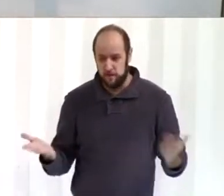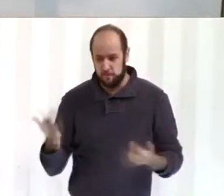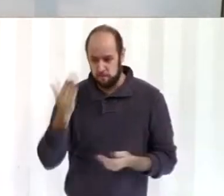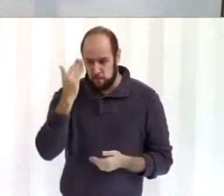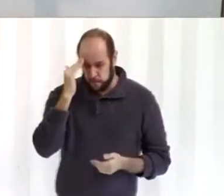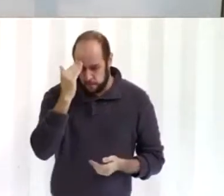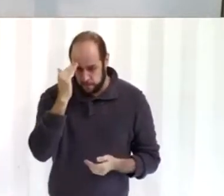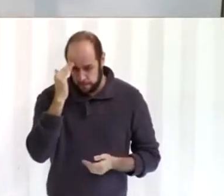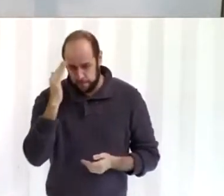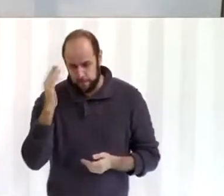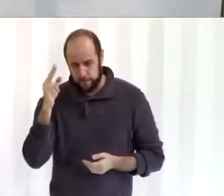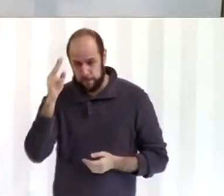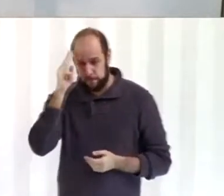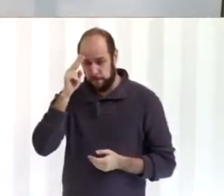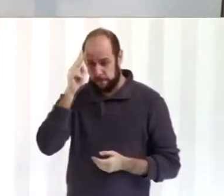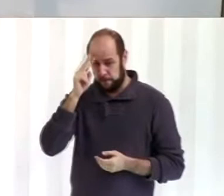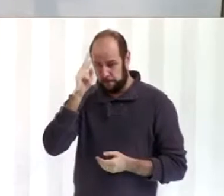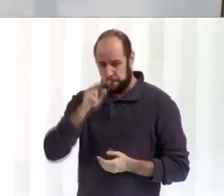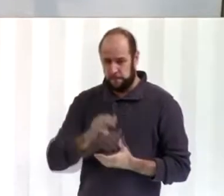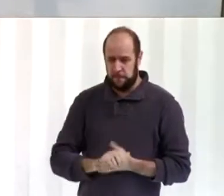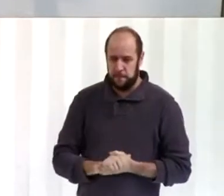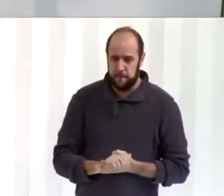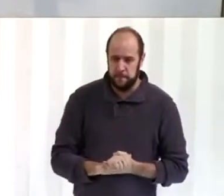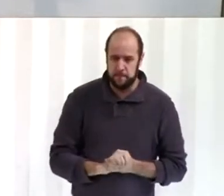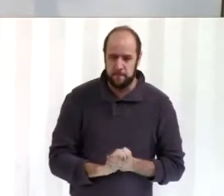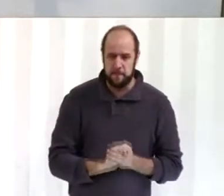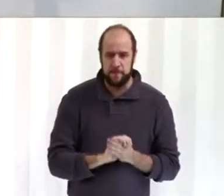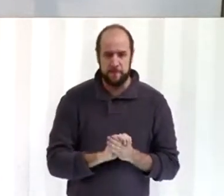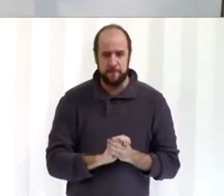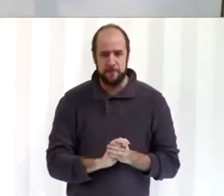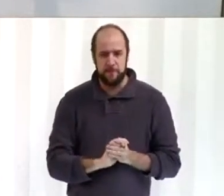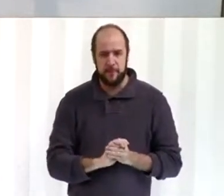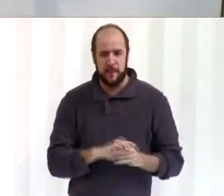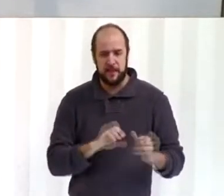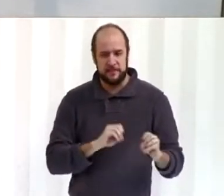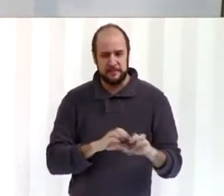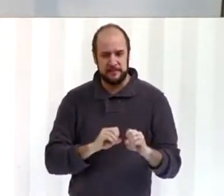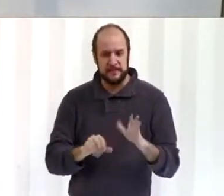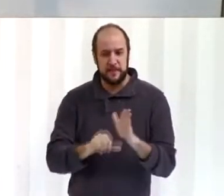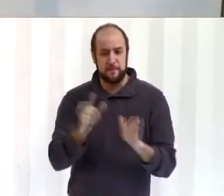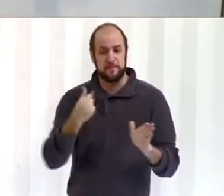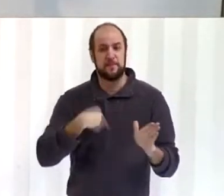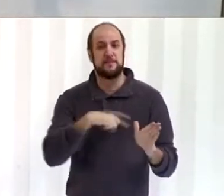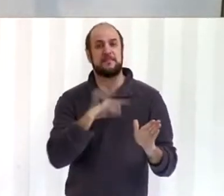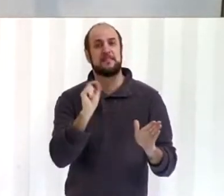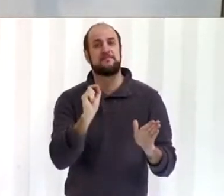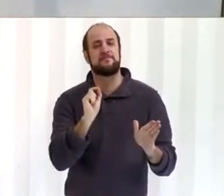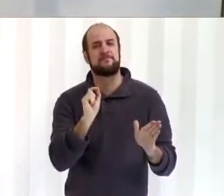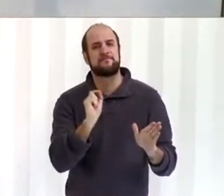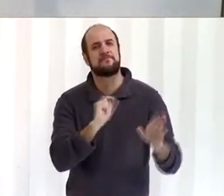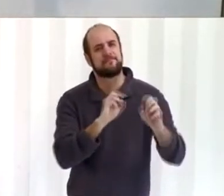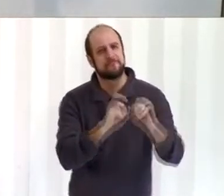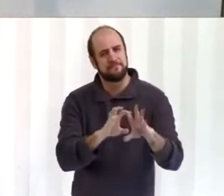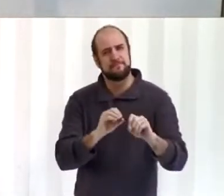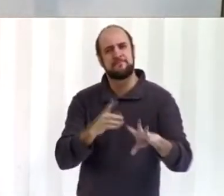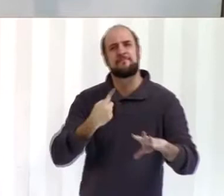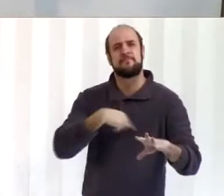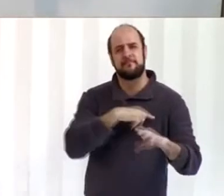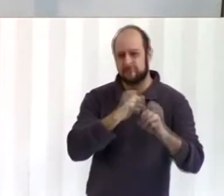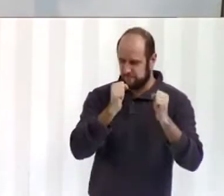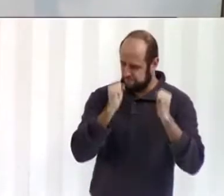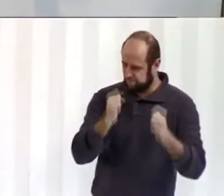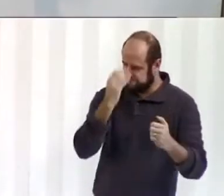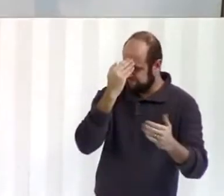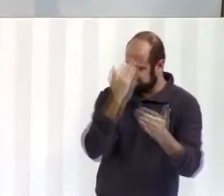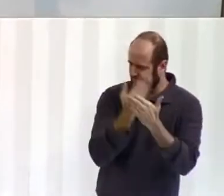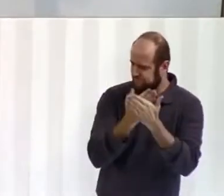essa história lembra ou nos ensina, em primeiro lugar, que nós podemos crer e confiar que Deus